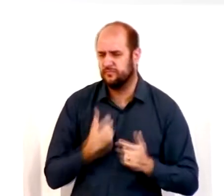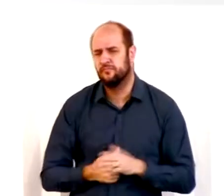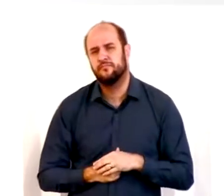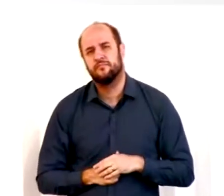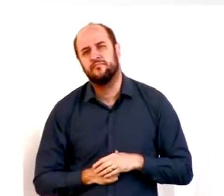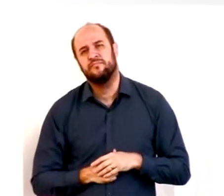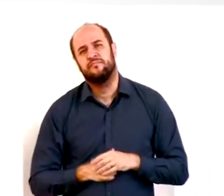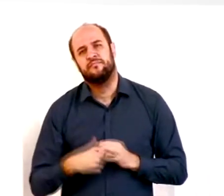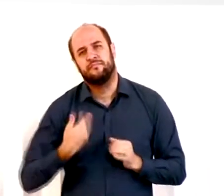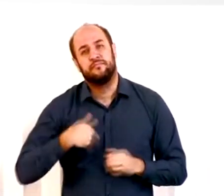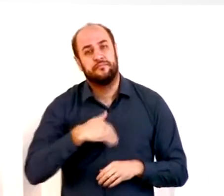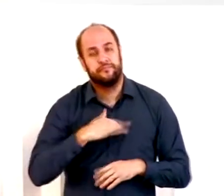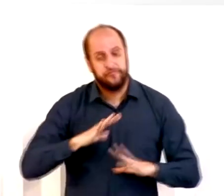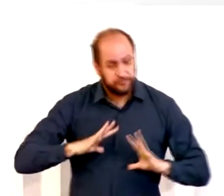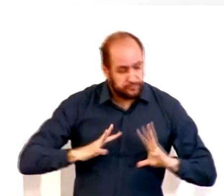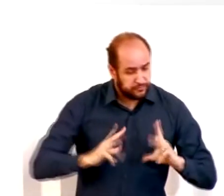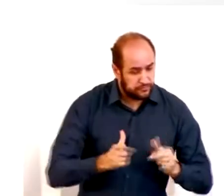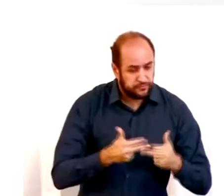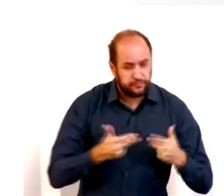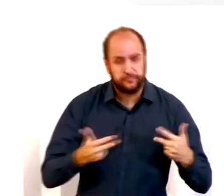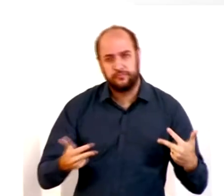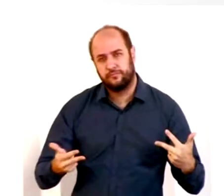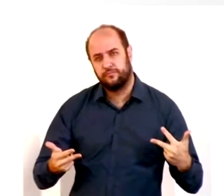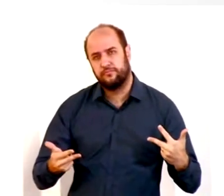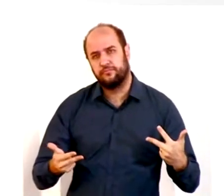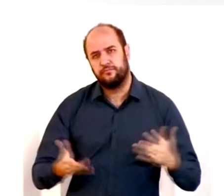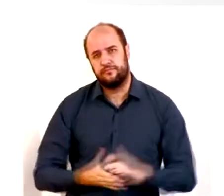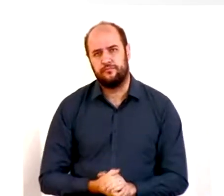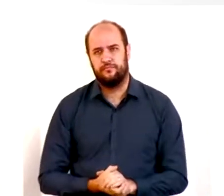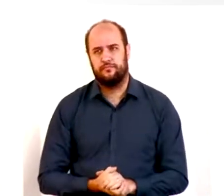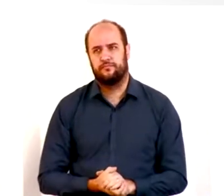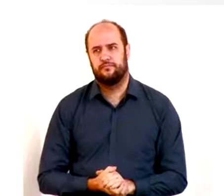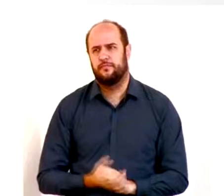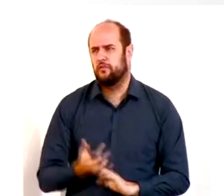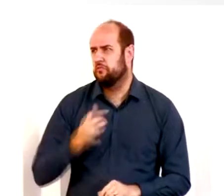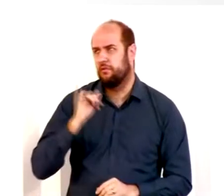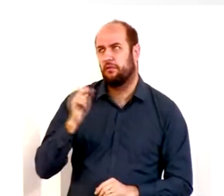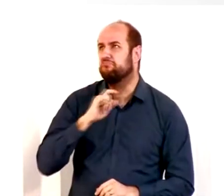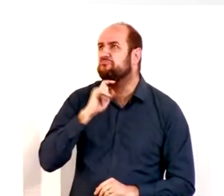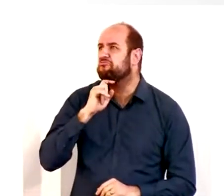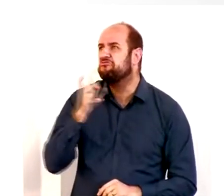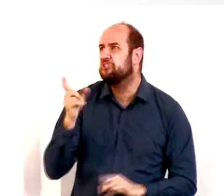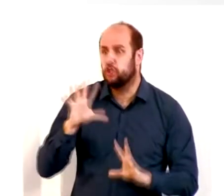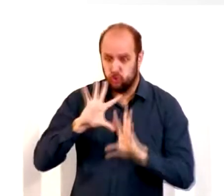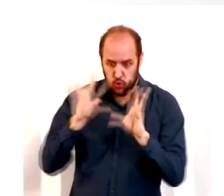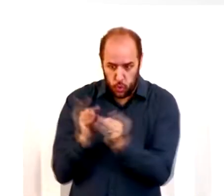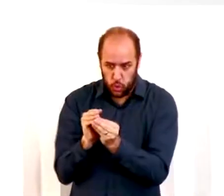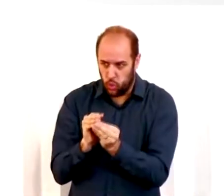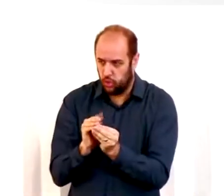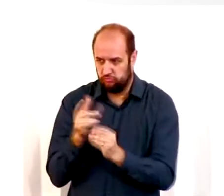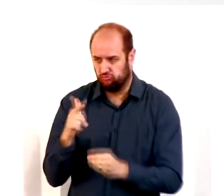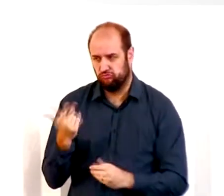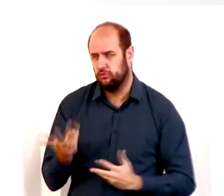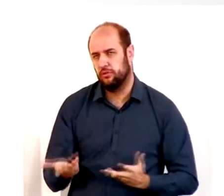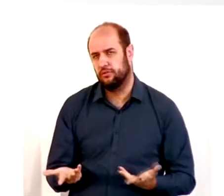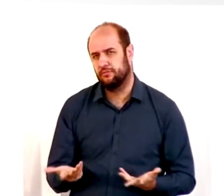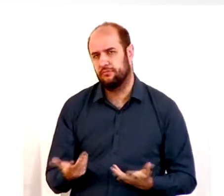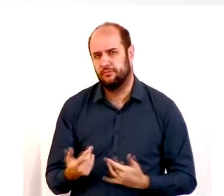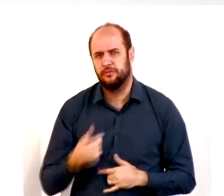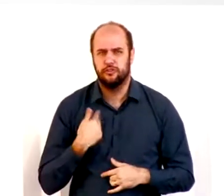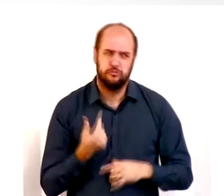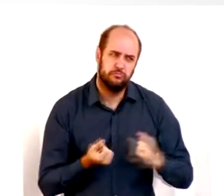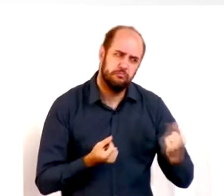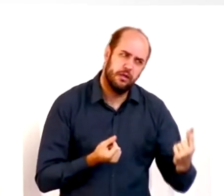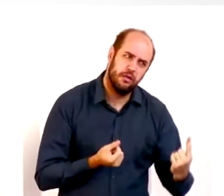Nós vamos ter todas essas coisas? A resposta é não. Não, ninguém tem isso, 100%, ninguém de nós. Nós temos um